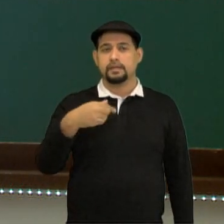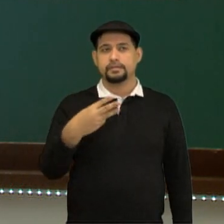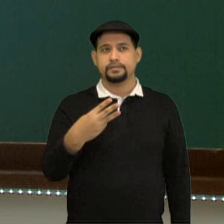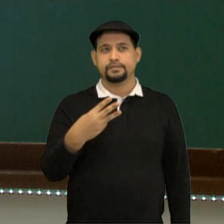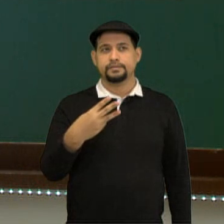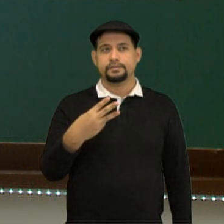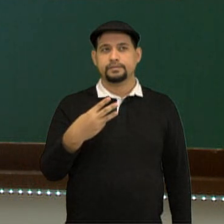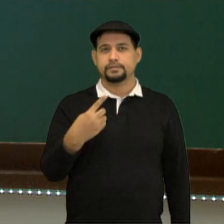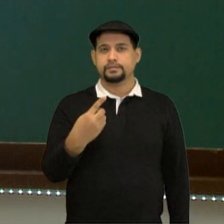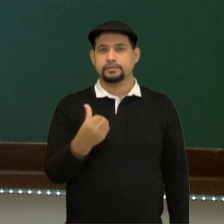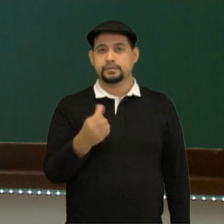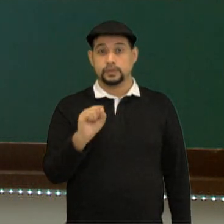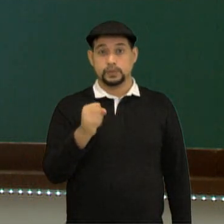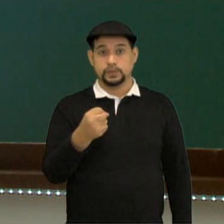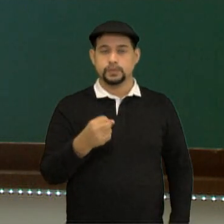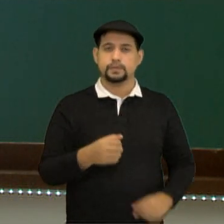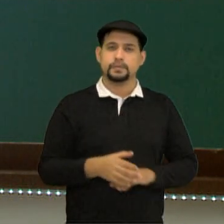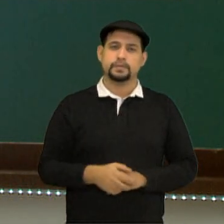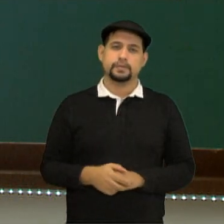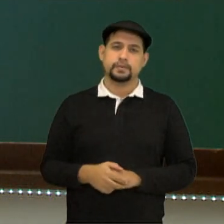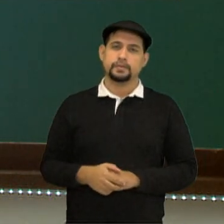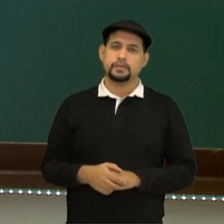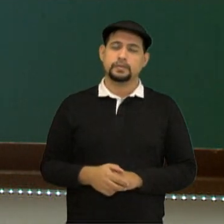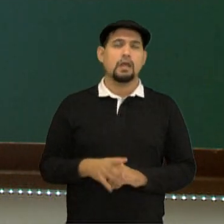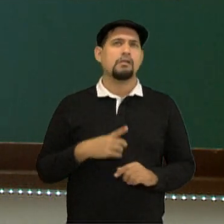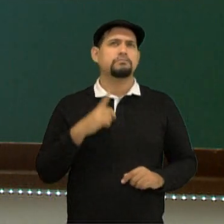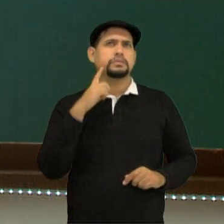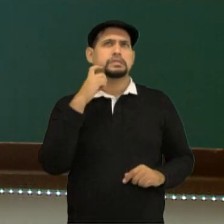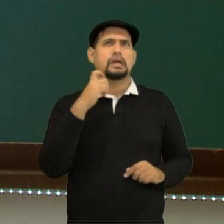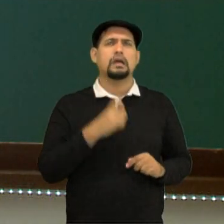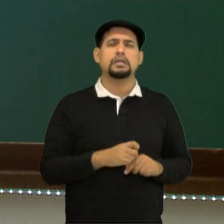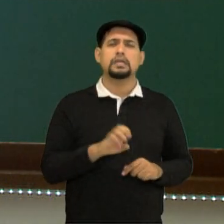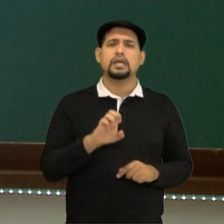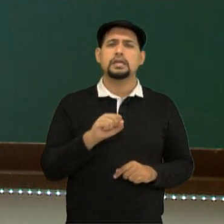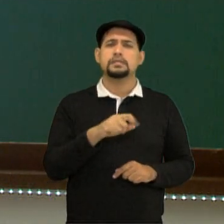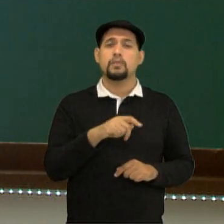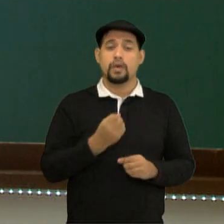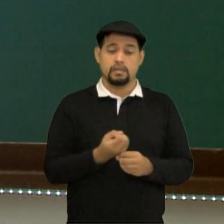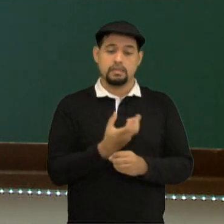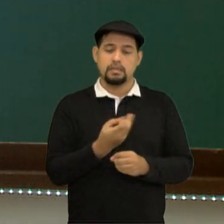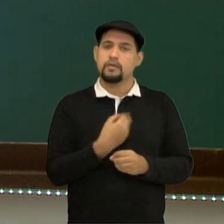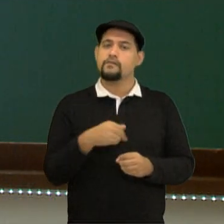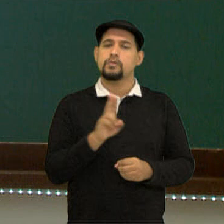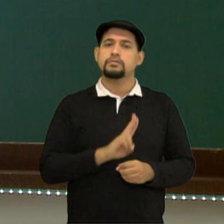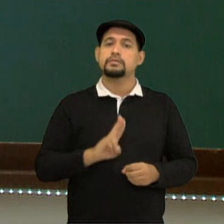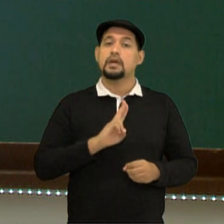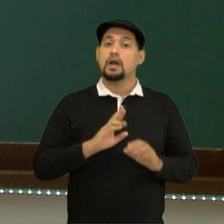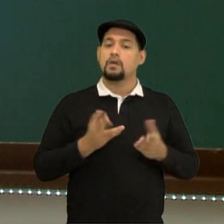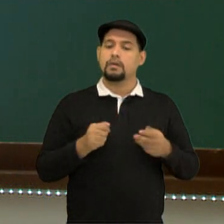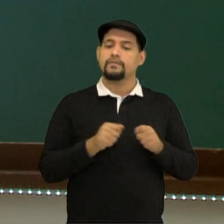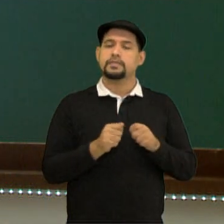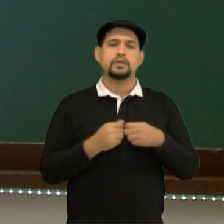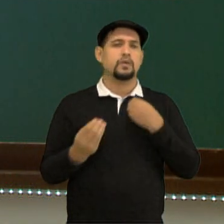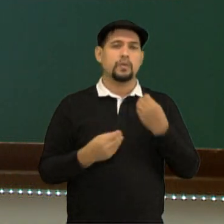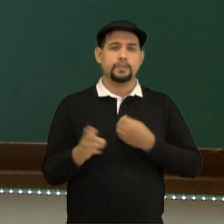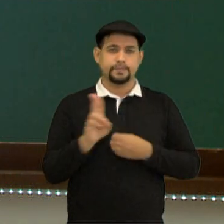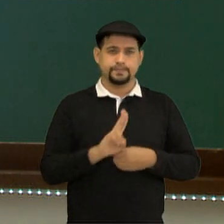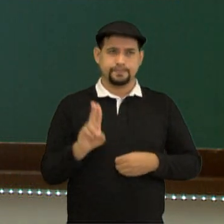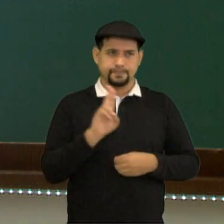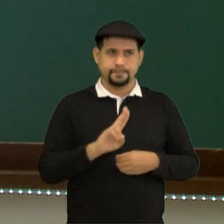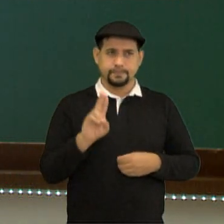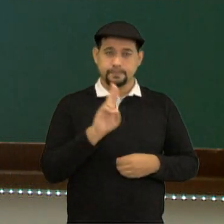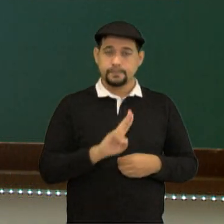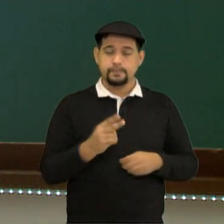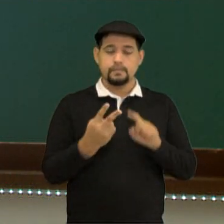1,7368. Como a nossa incógnita está no expoente, eu tenho que aplicar a propriedade do logaritmo. Então, para fazer isso, eu vou aplicar logaritmo